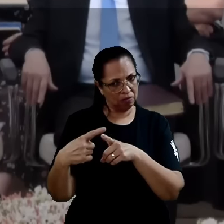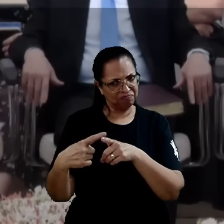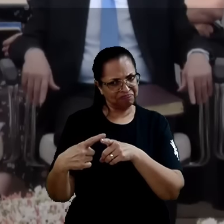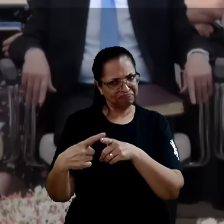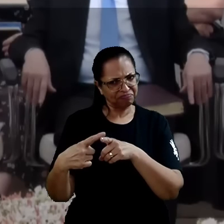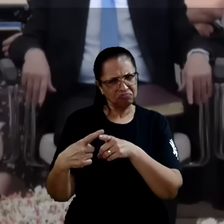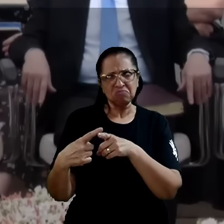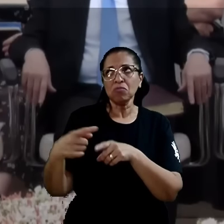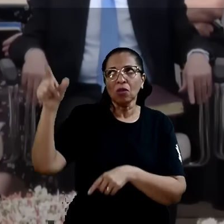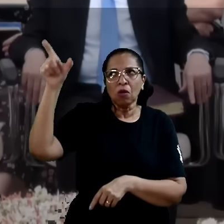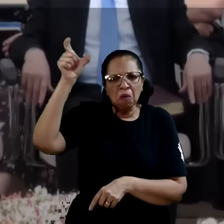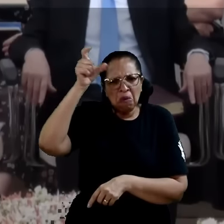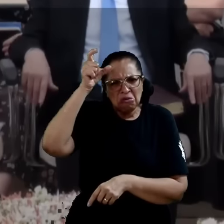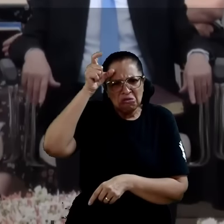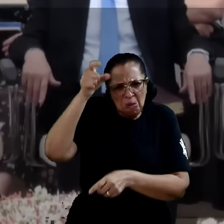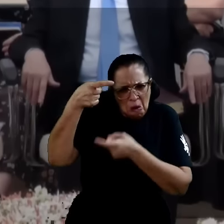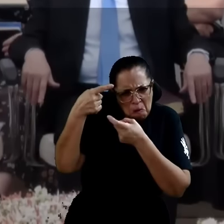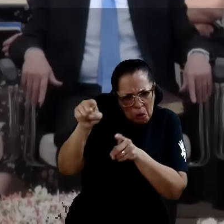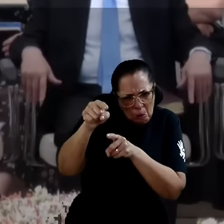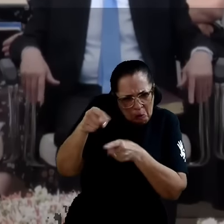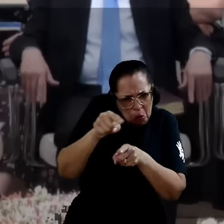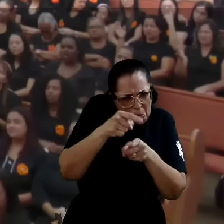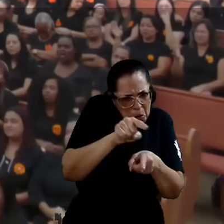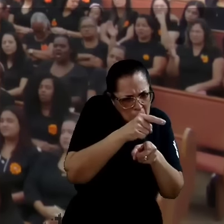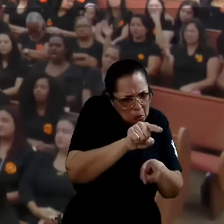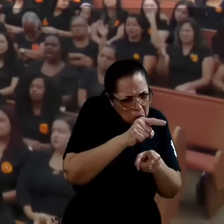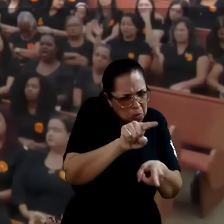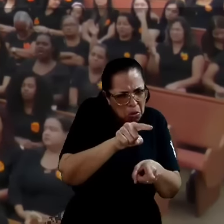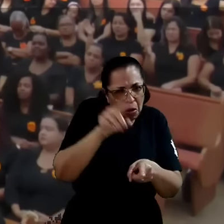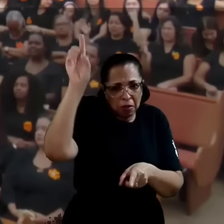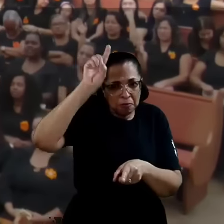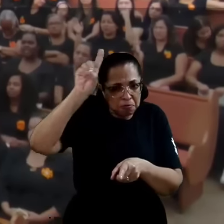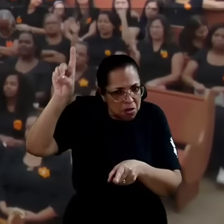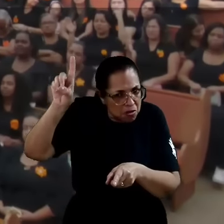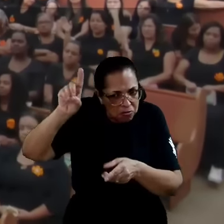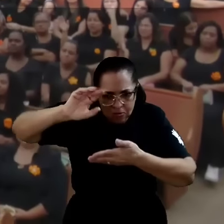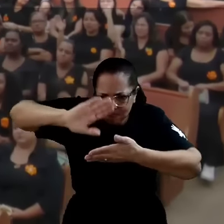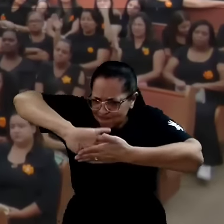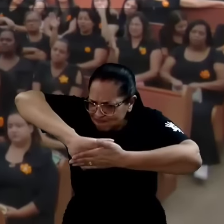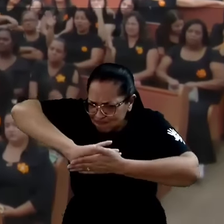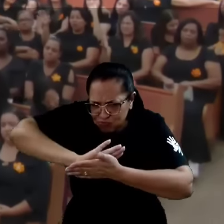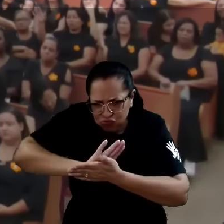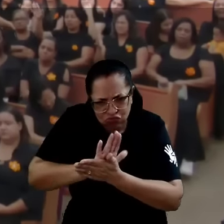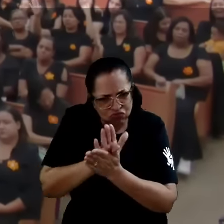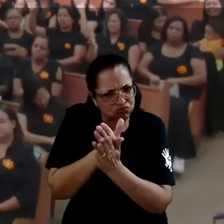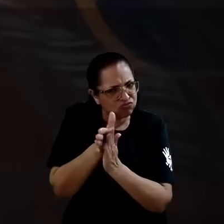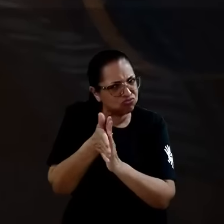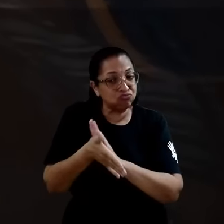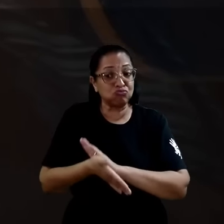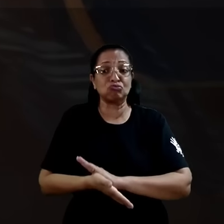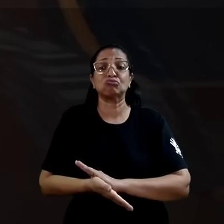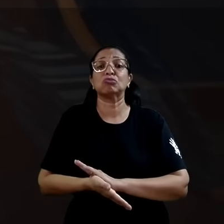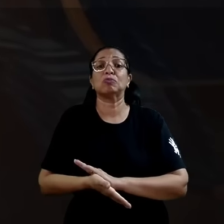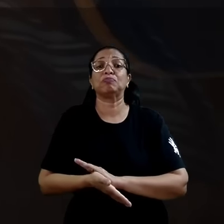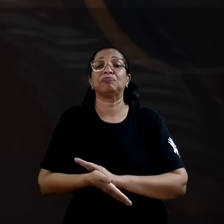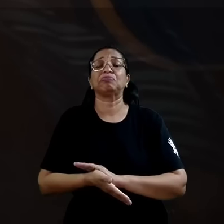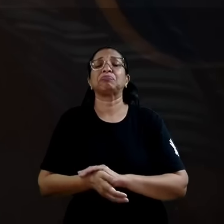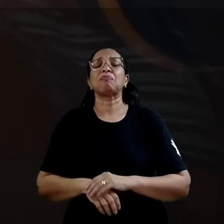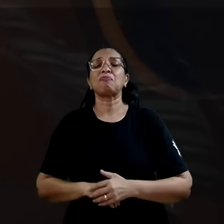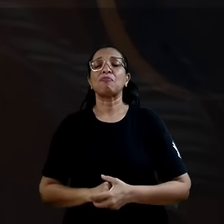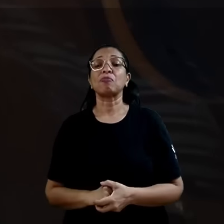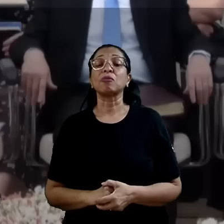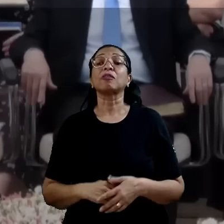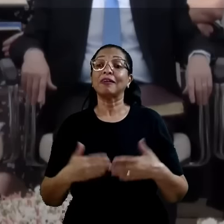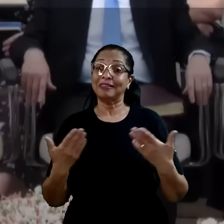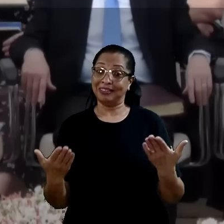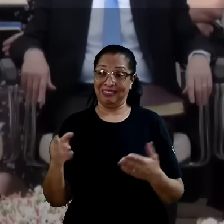de manhã vai ter joelho dobrado à noite vai ter gente orando pela comida vai ter gente cantando eu amo eu amo o meu repertório em casa é